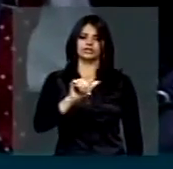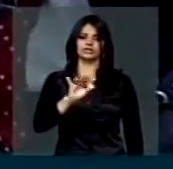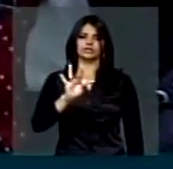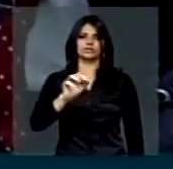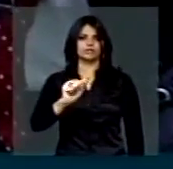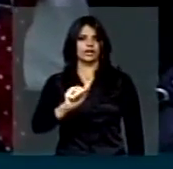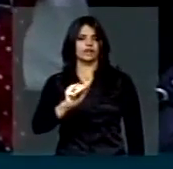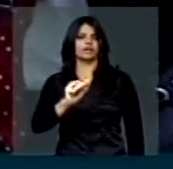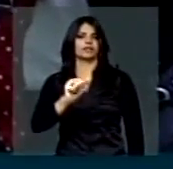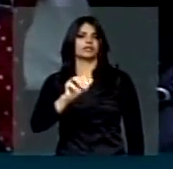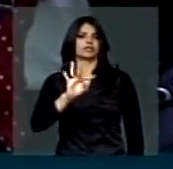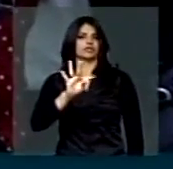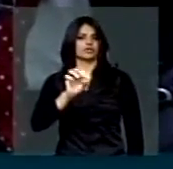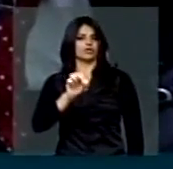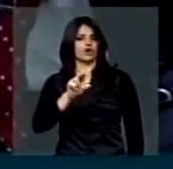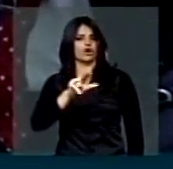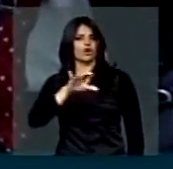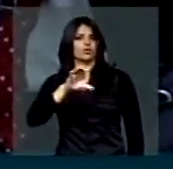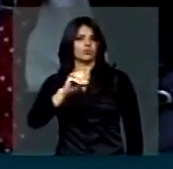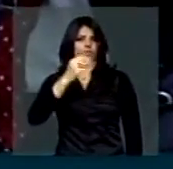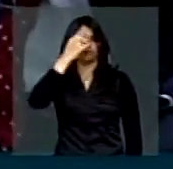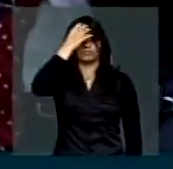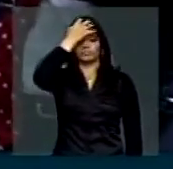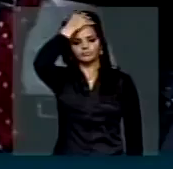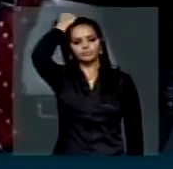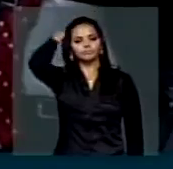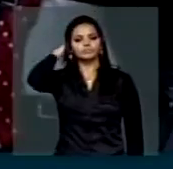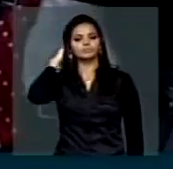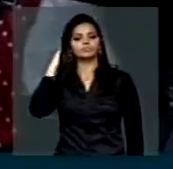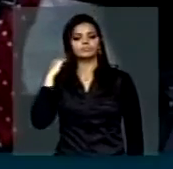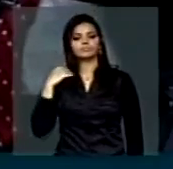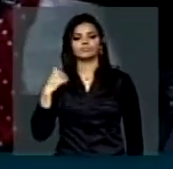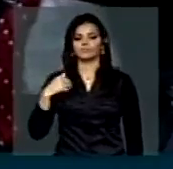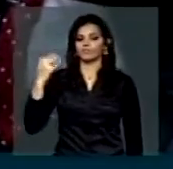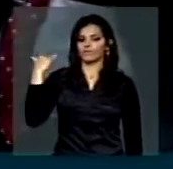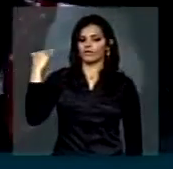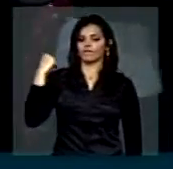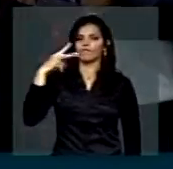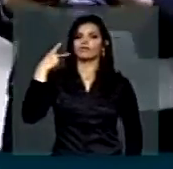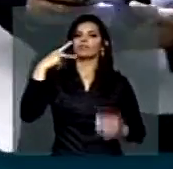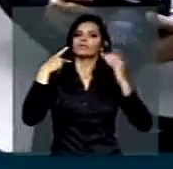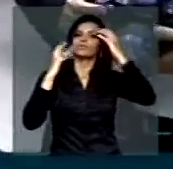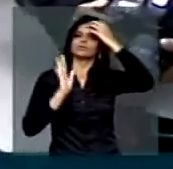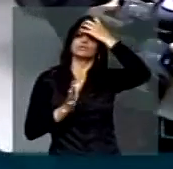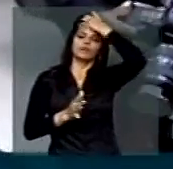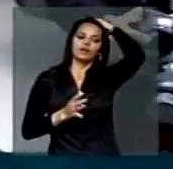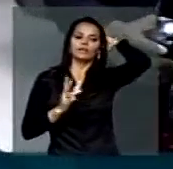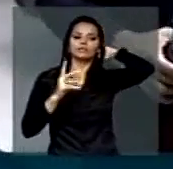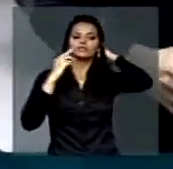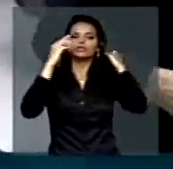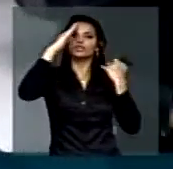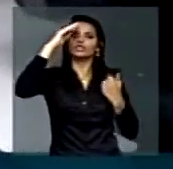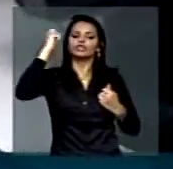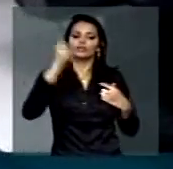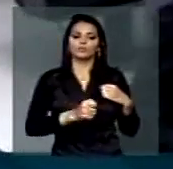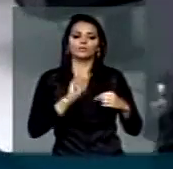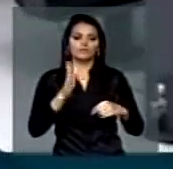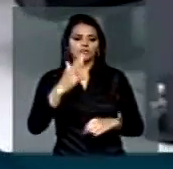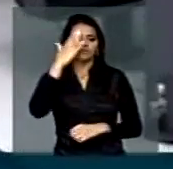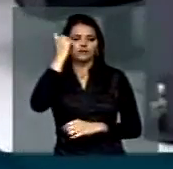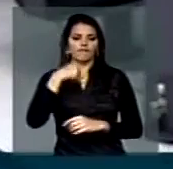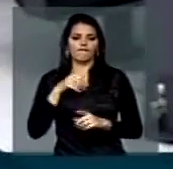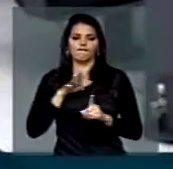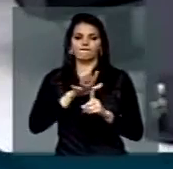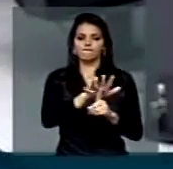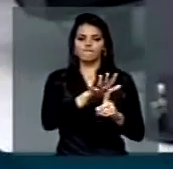Mandetta, eu fui vereador no regime de ditadura. Sei muito bem o que é ser perseguido. Sei muito bem o que é